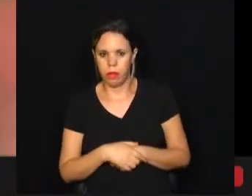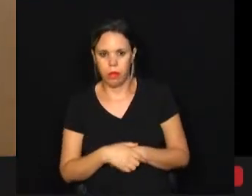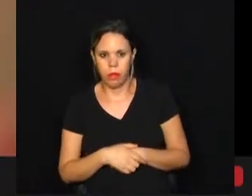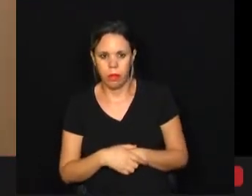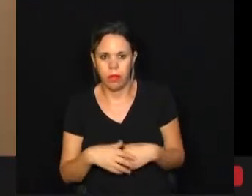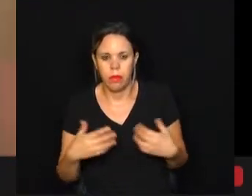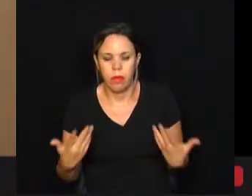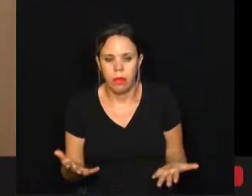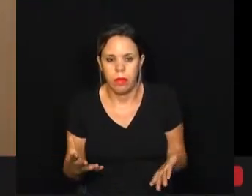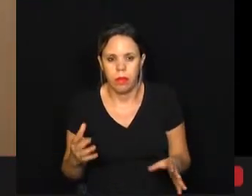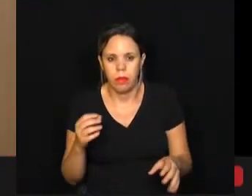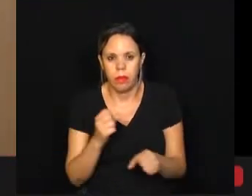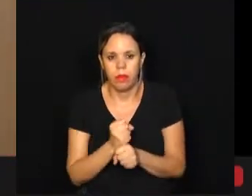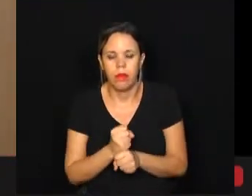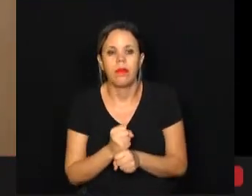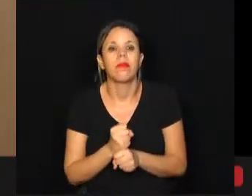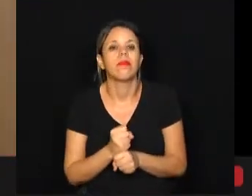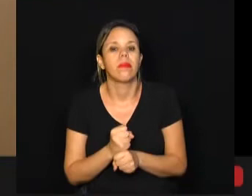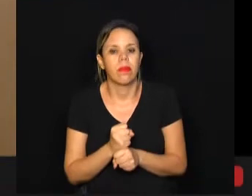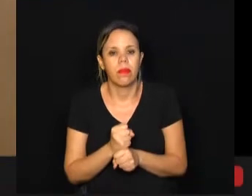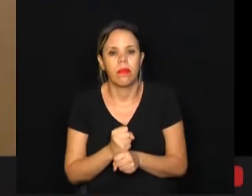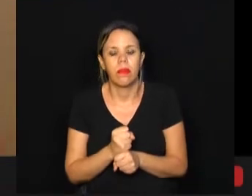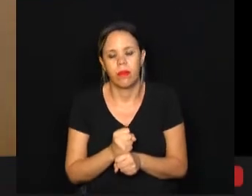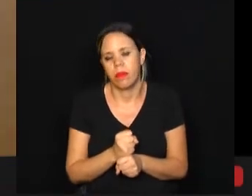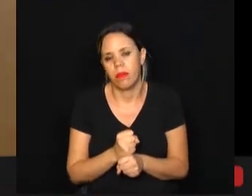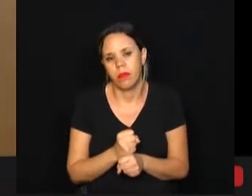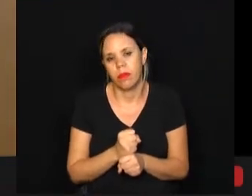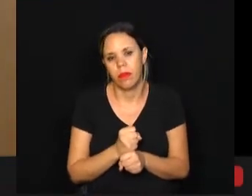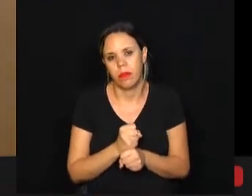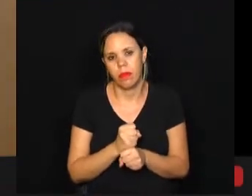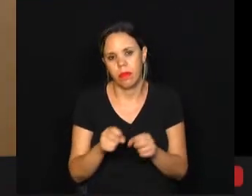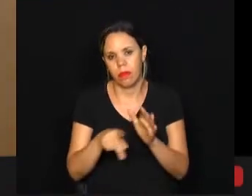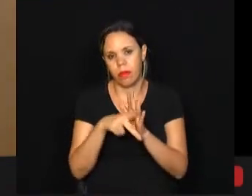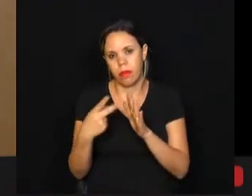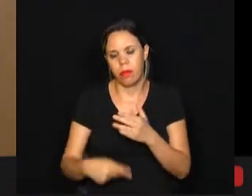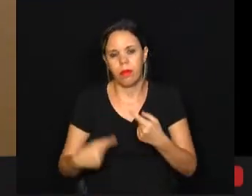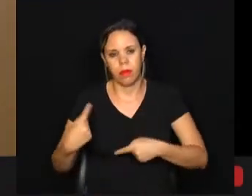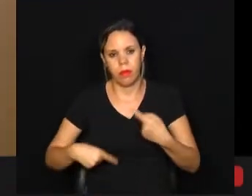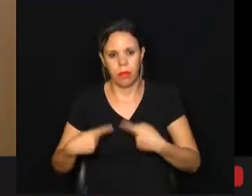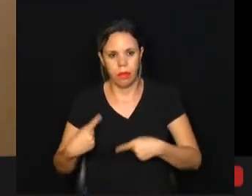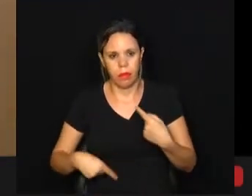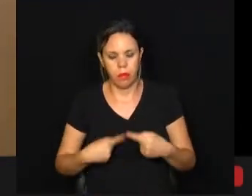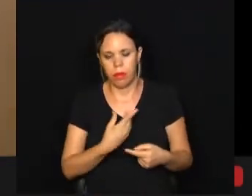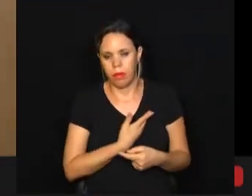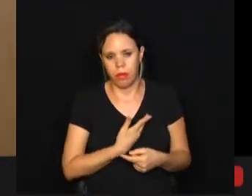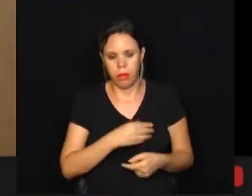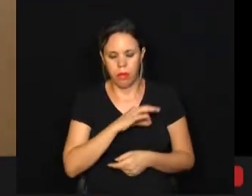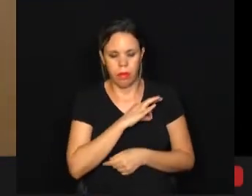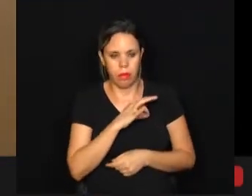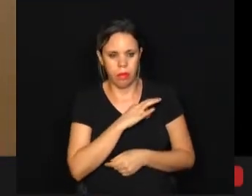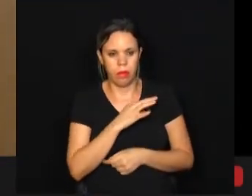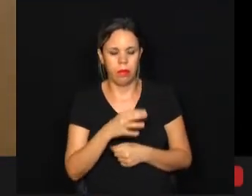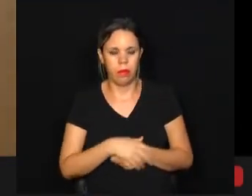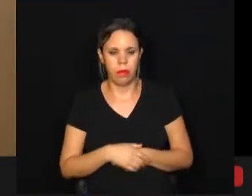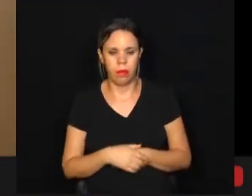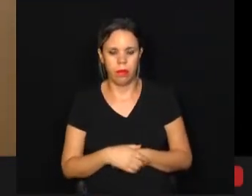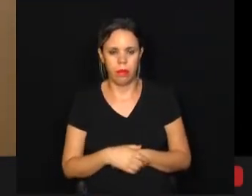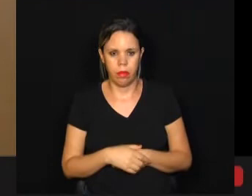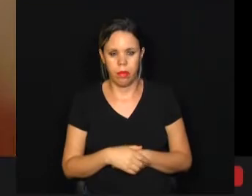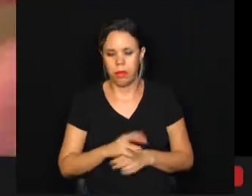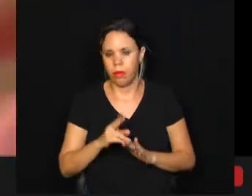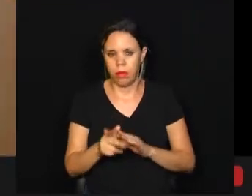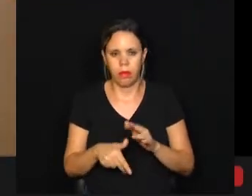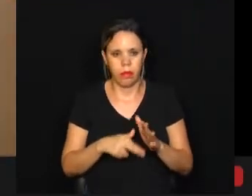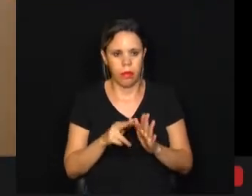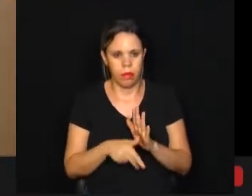Então, somando um pouquinho, na própria discussão com a polícia, com o batalhão da polícia, várias